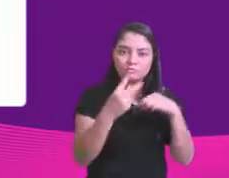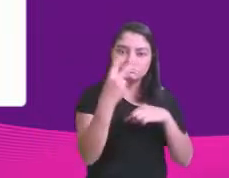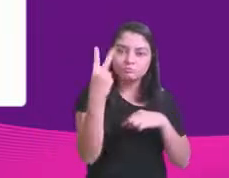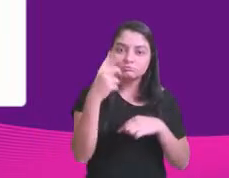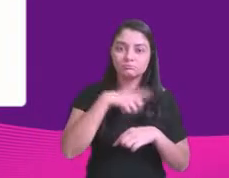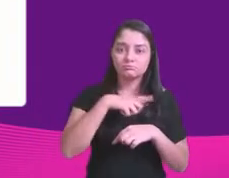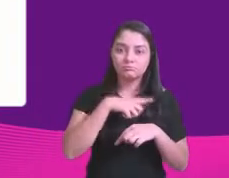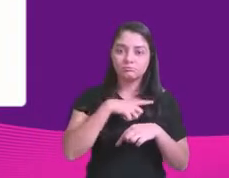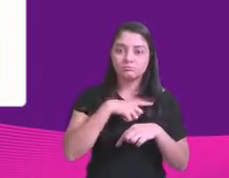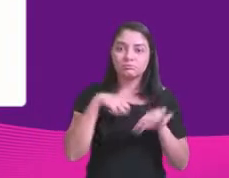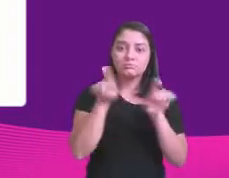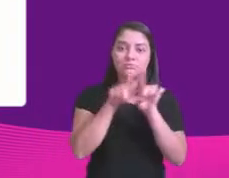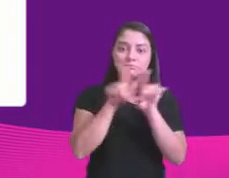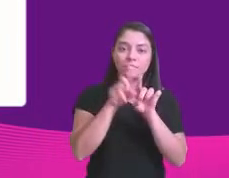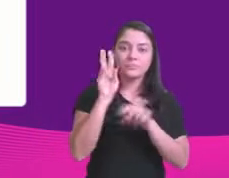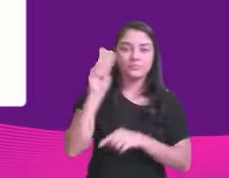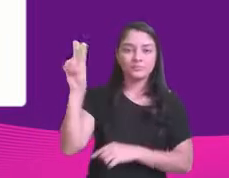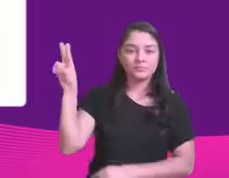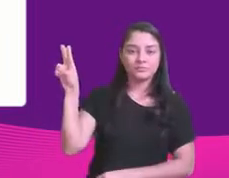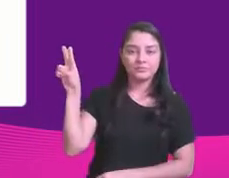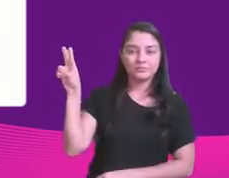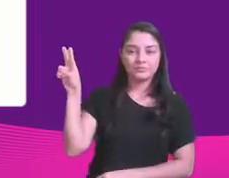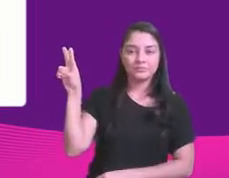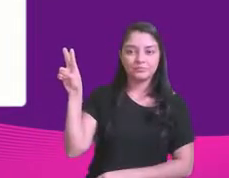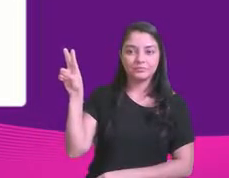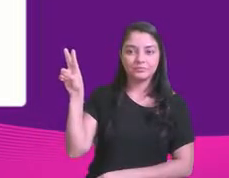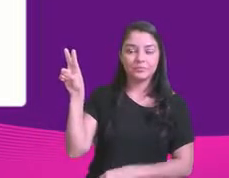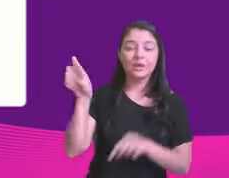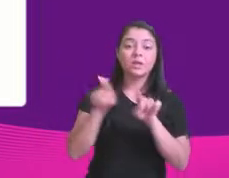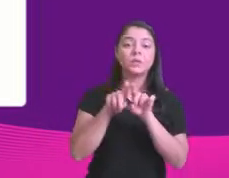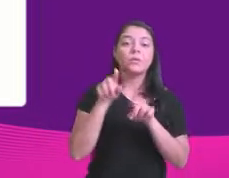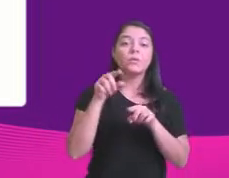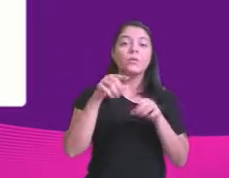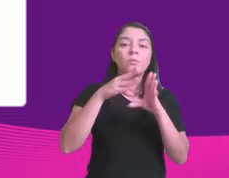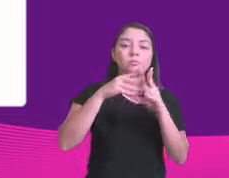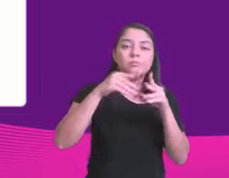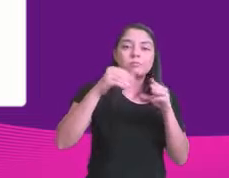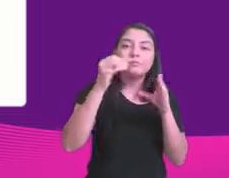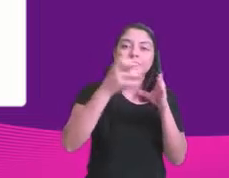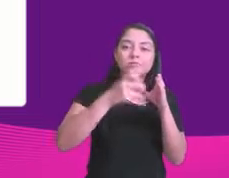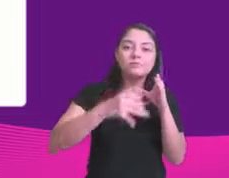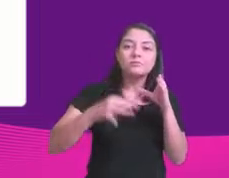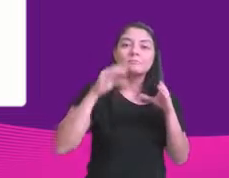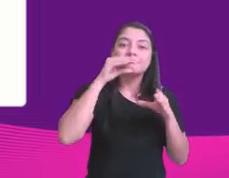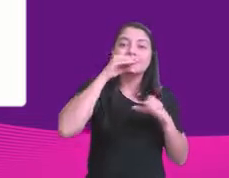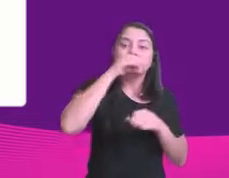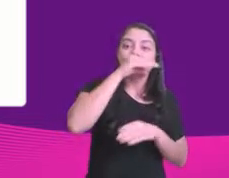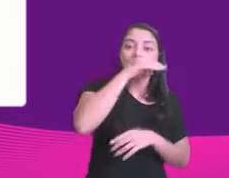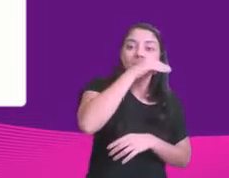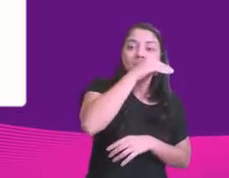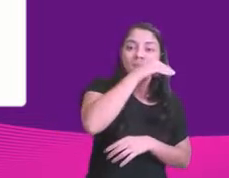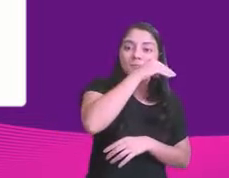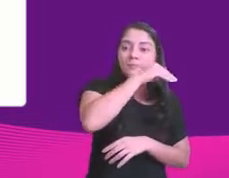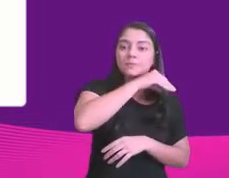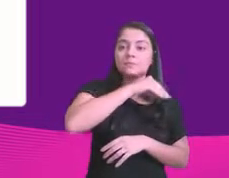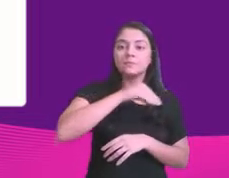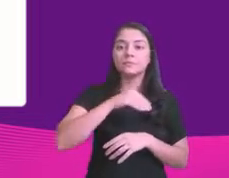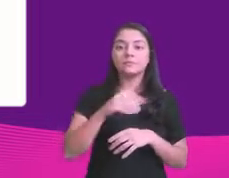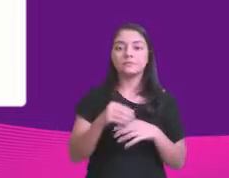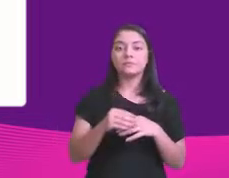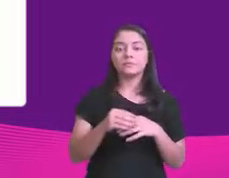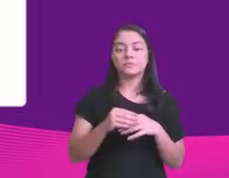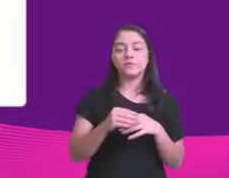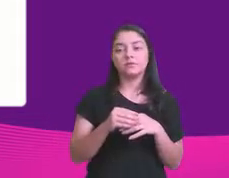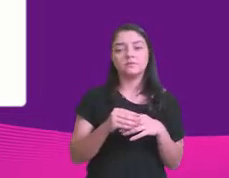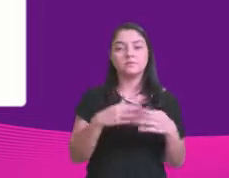inflow e o quadro do outflow. Então o líquido quente com quimioterápico ele entra em 2 do lado direito e ele sai